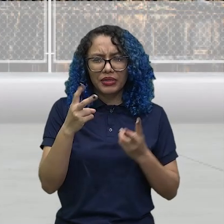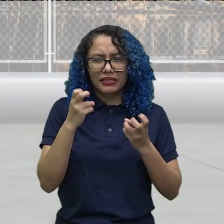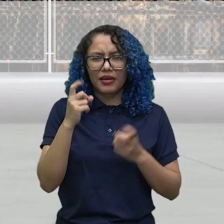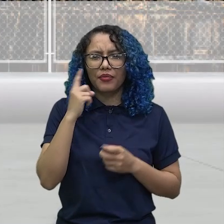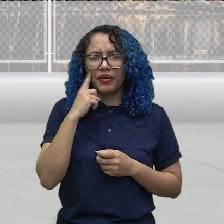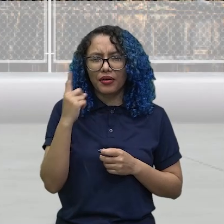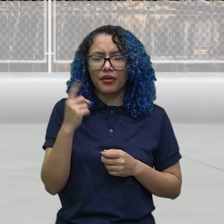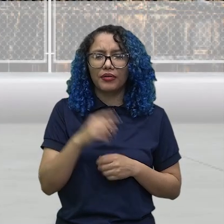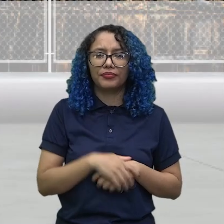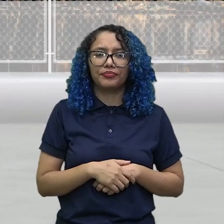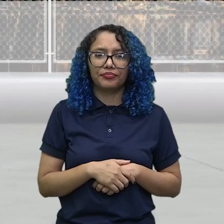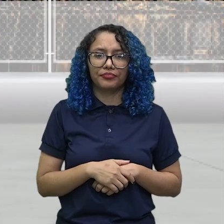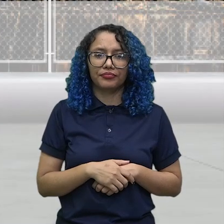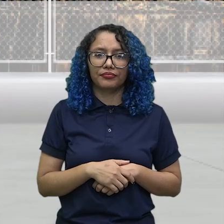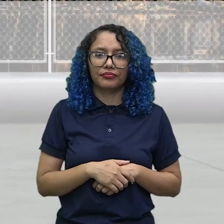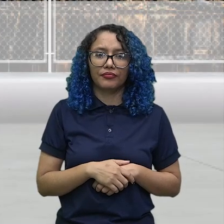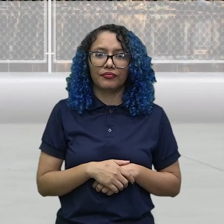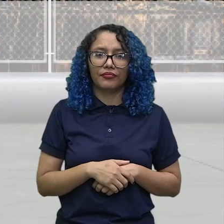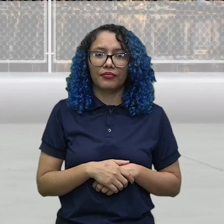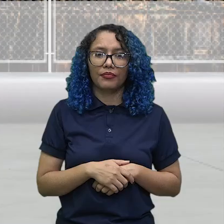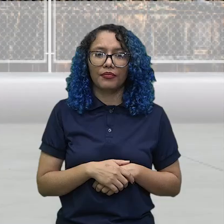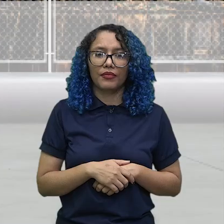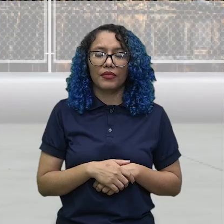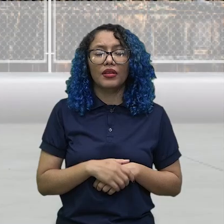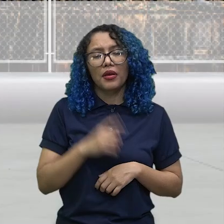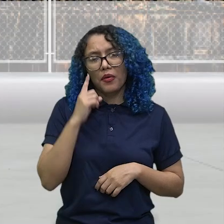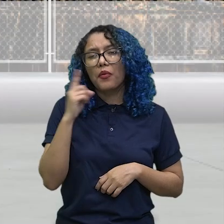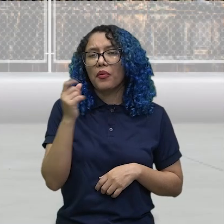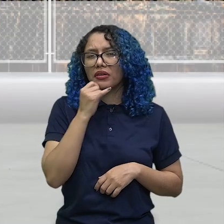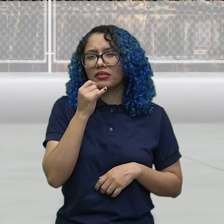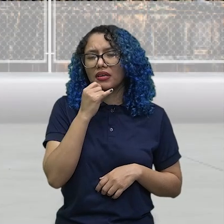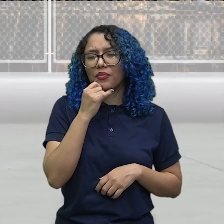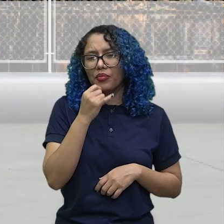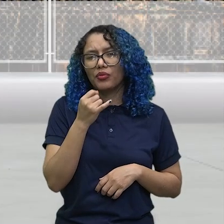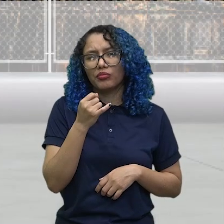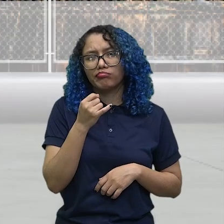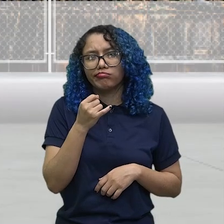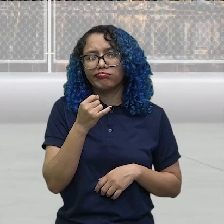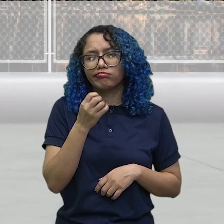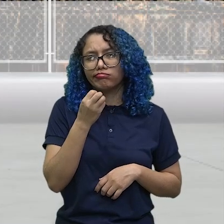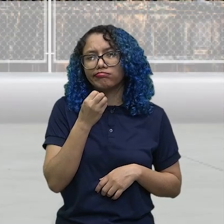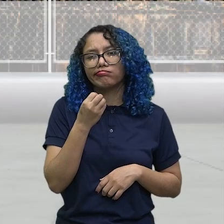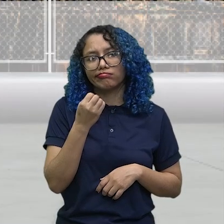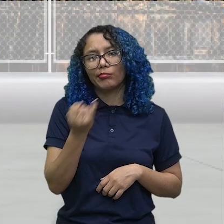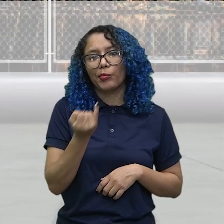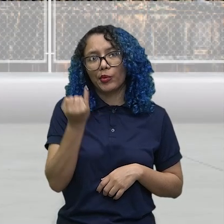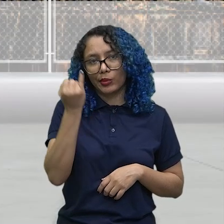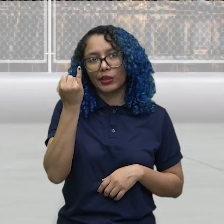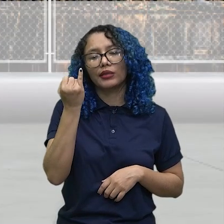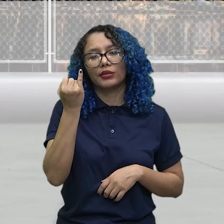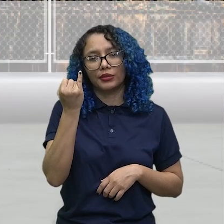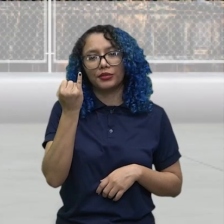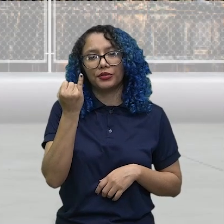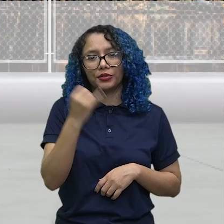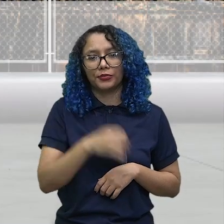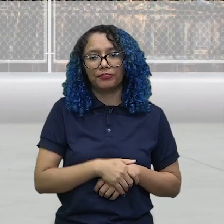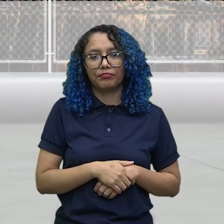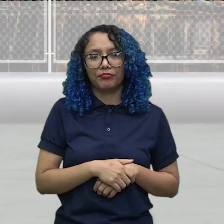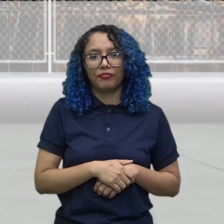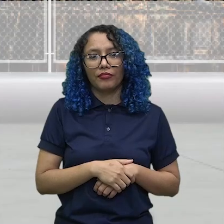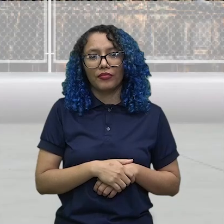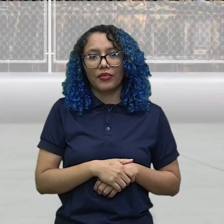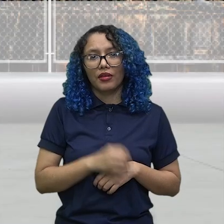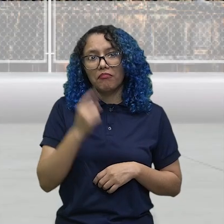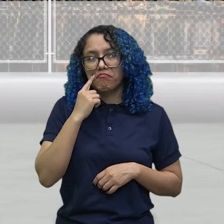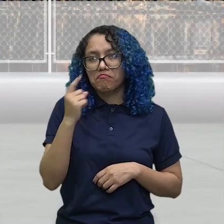né? Talvez seja ali um exemplo significativo, talvez não, é um exemplo significativo, materializado